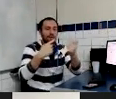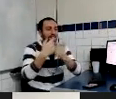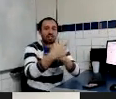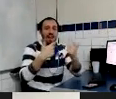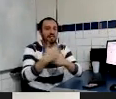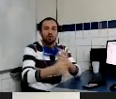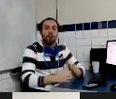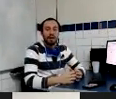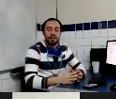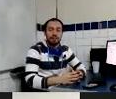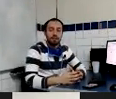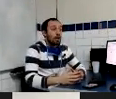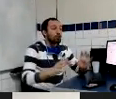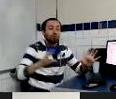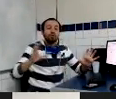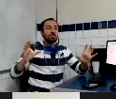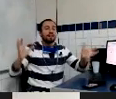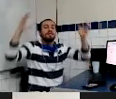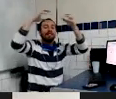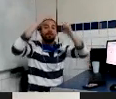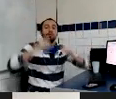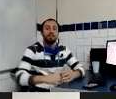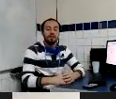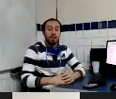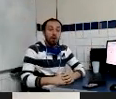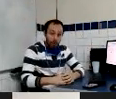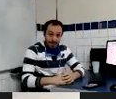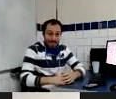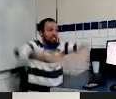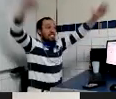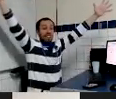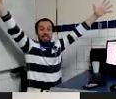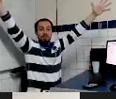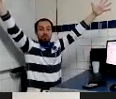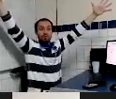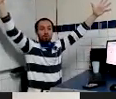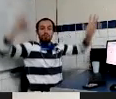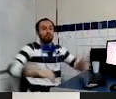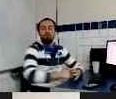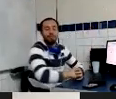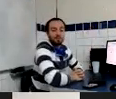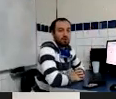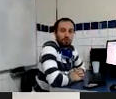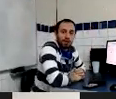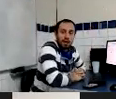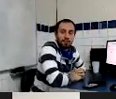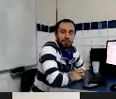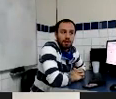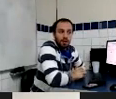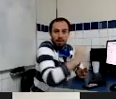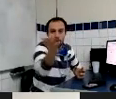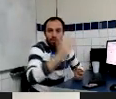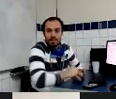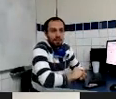não são mais diretas como era antes. Todo mundo tinha acesso ao líder. Quando a cidade cresce muito, as pessoas não têm.